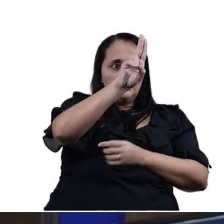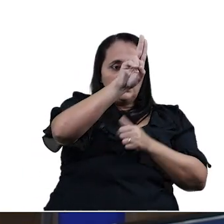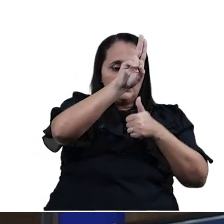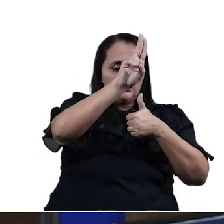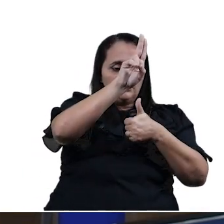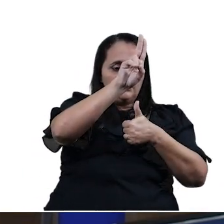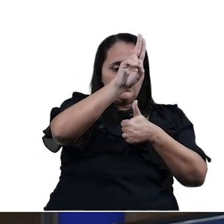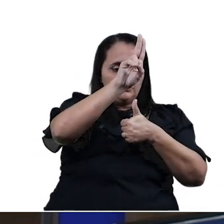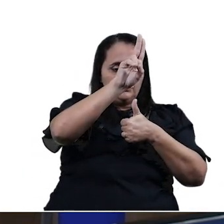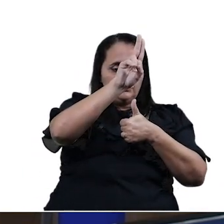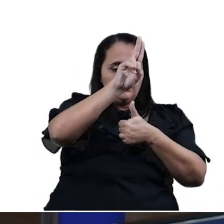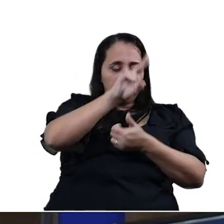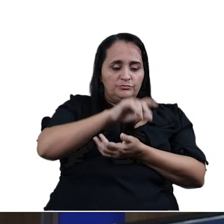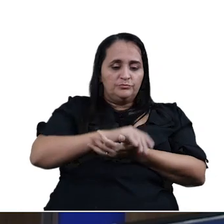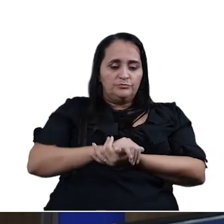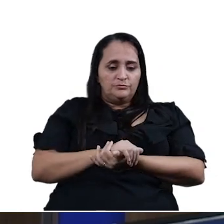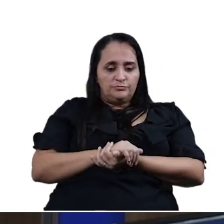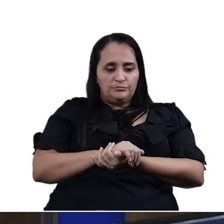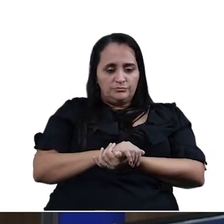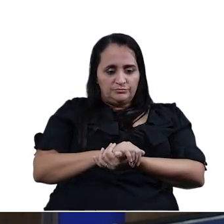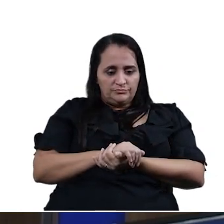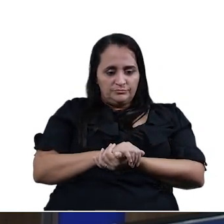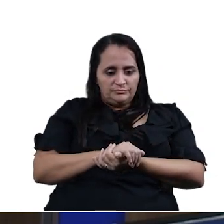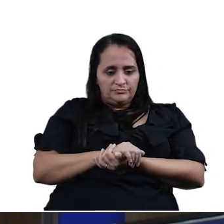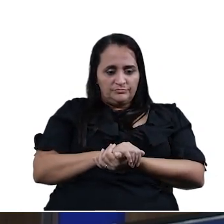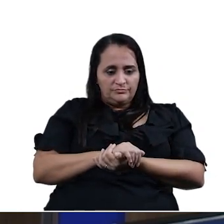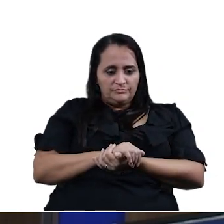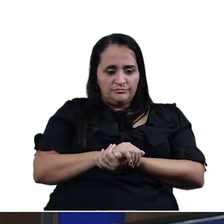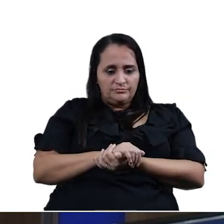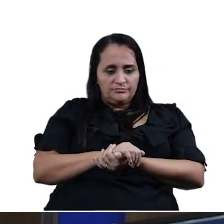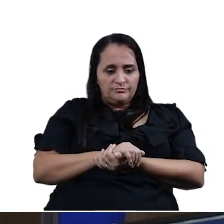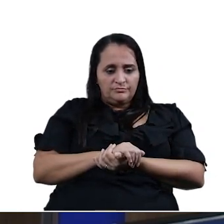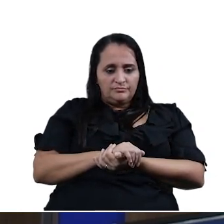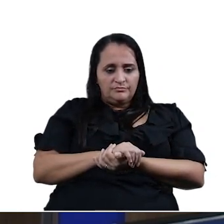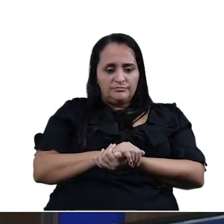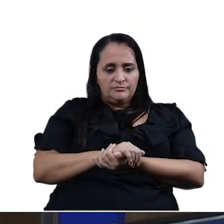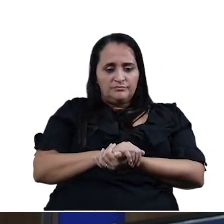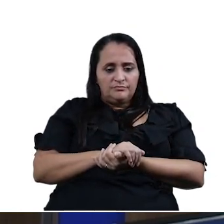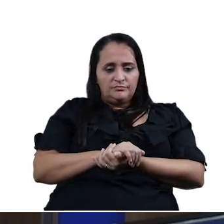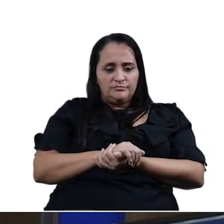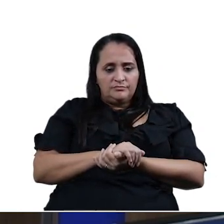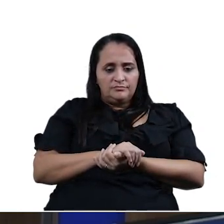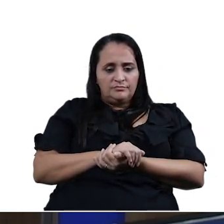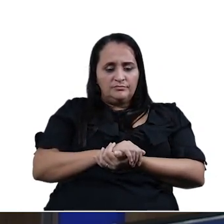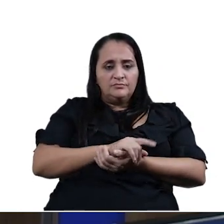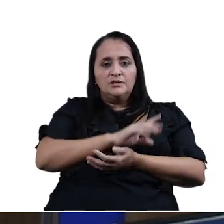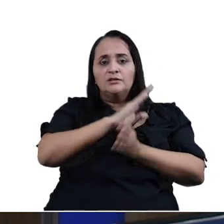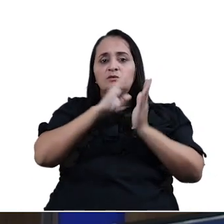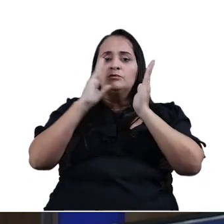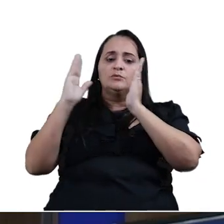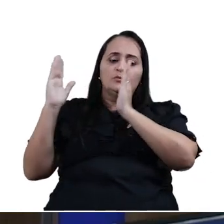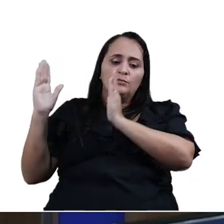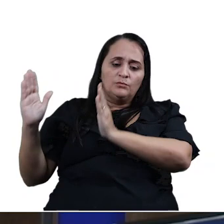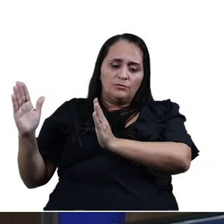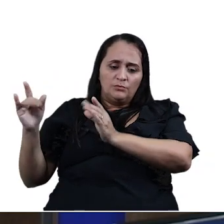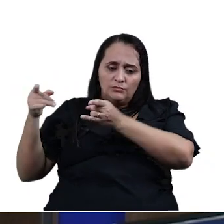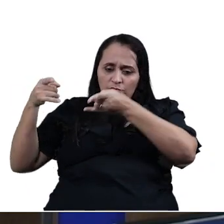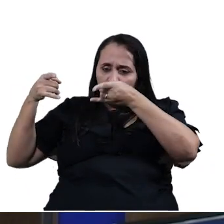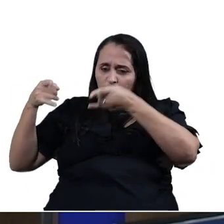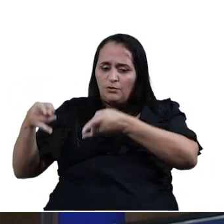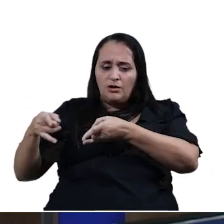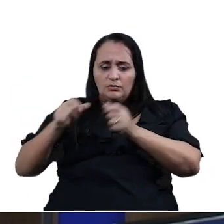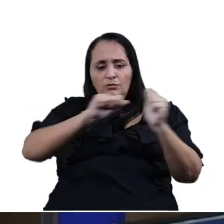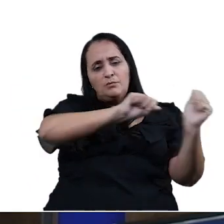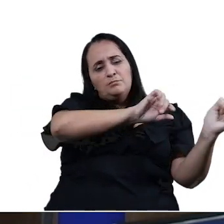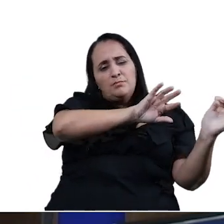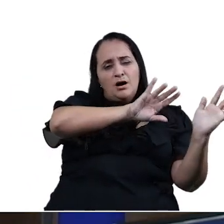Unidade. E naquele outro quarto foram